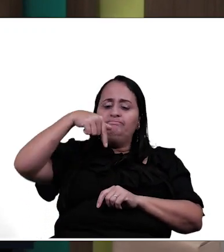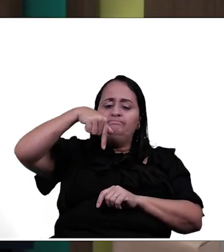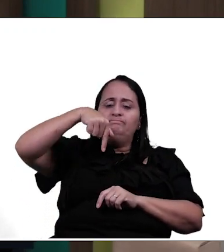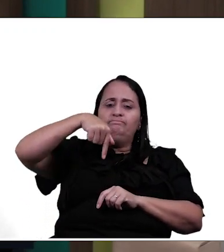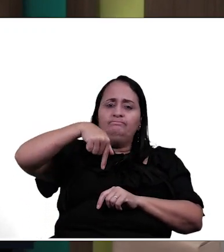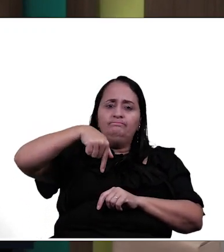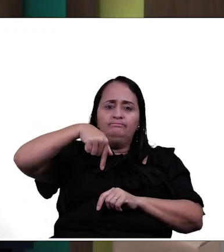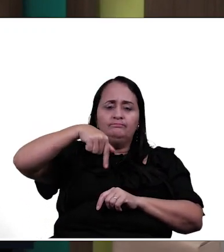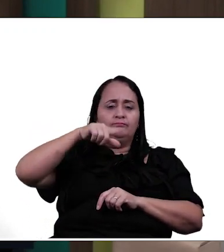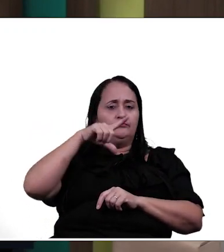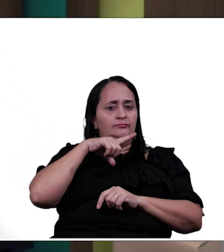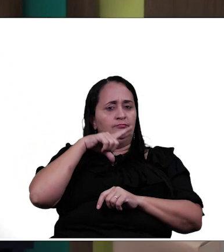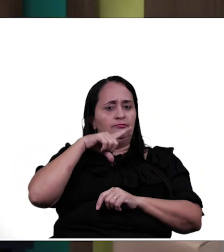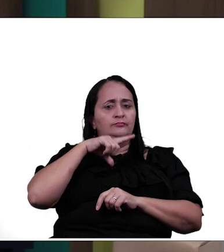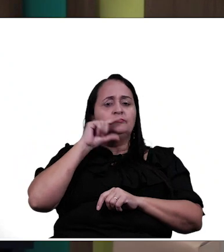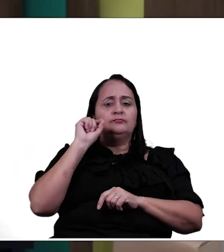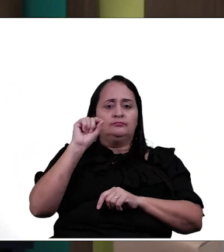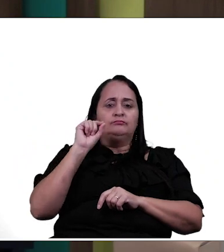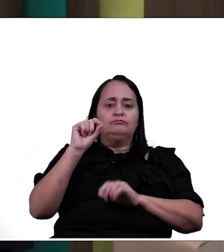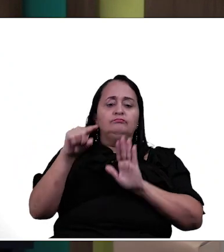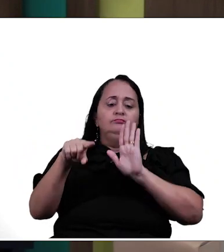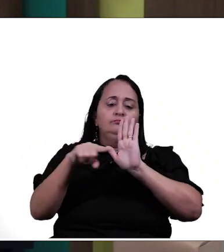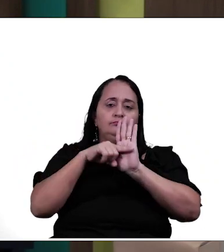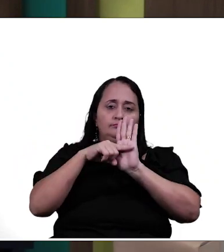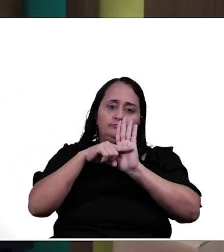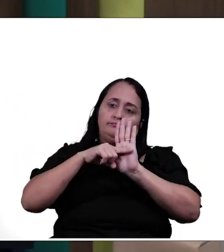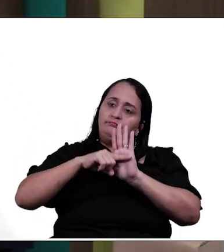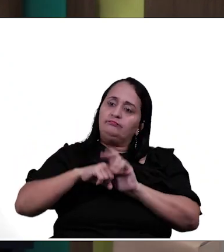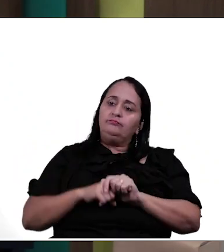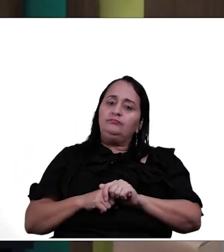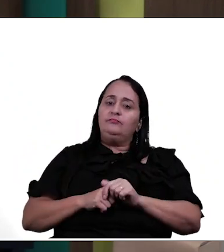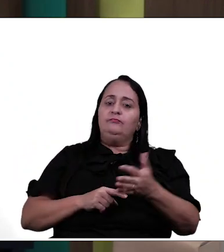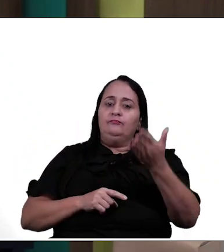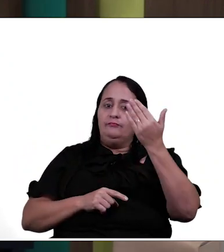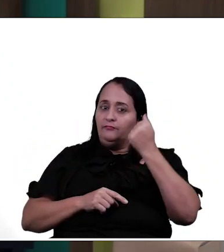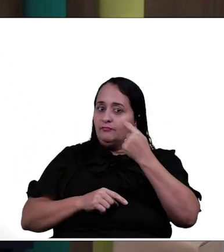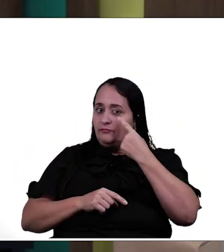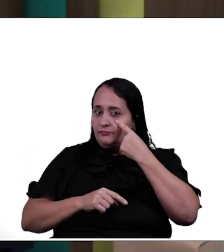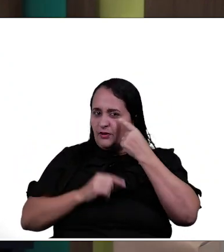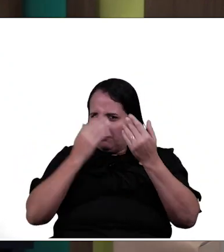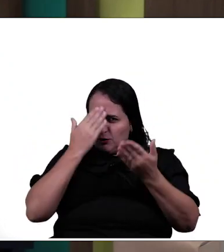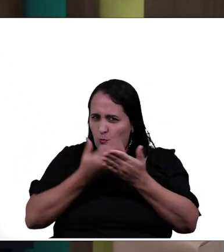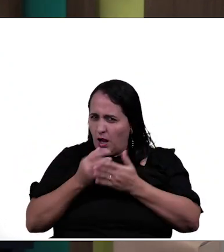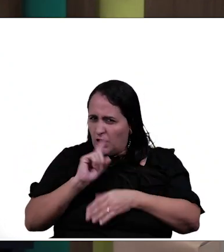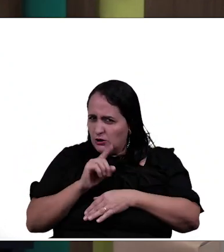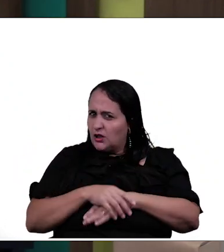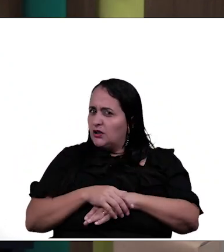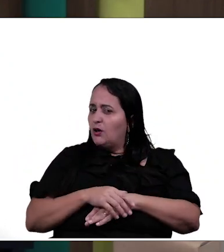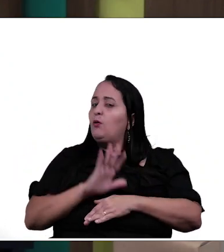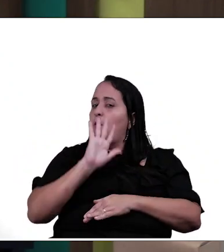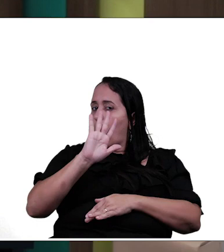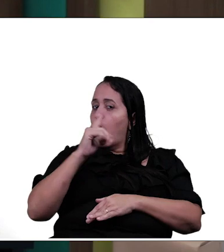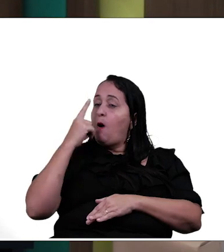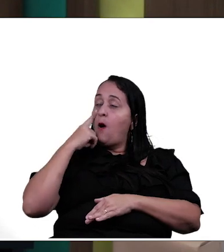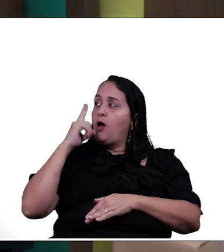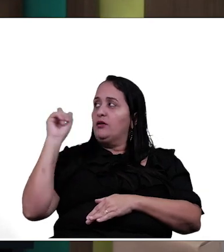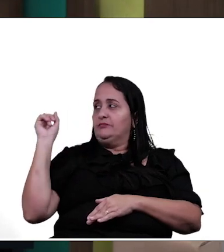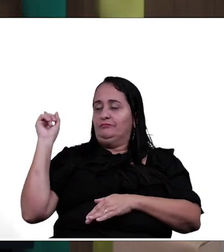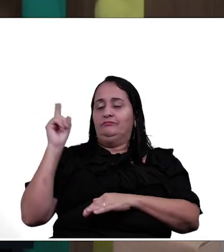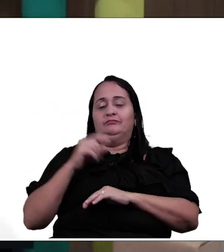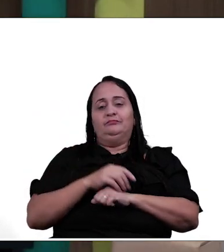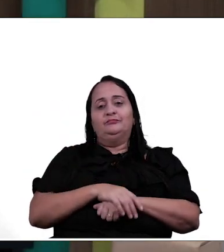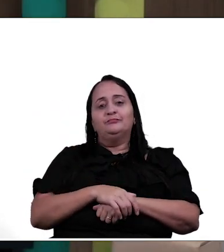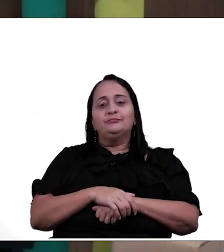Por exemplo, 0,3, 3 décimos, menos 0,5, menos 5